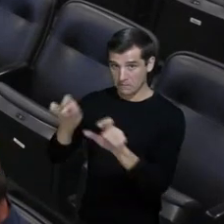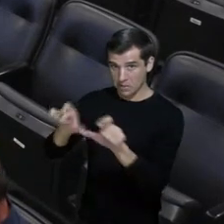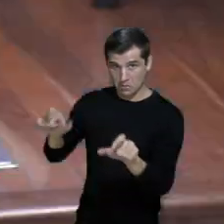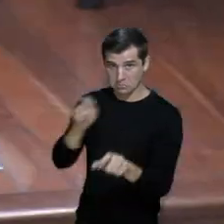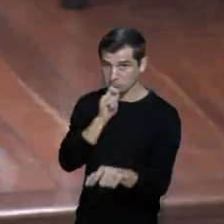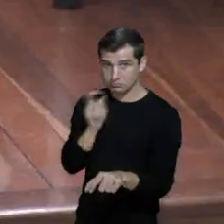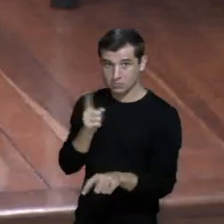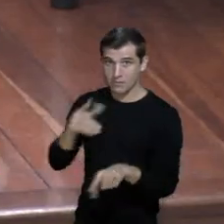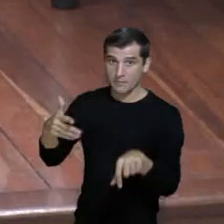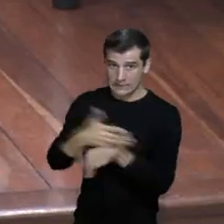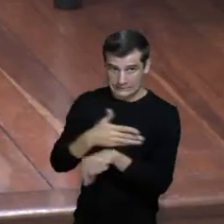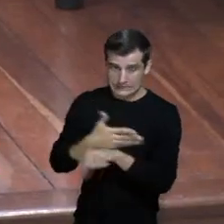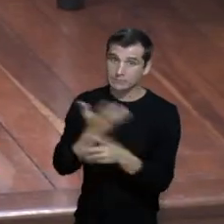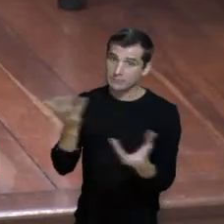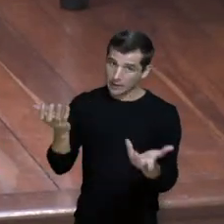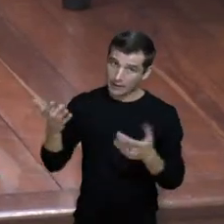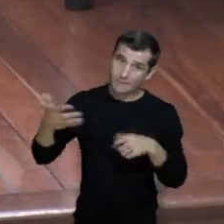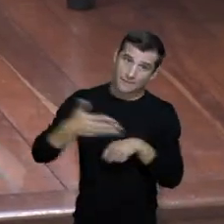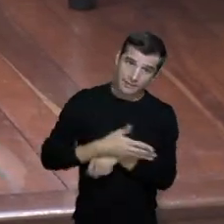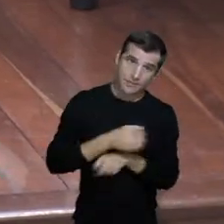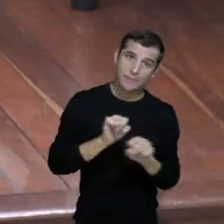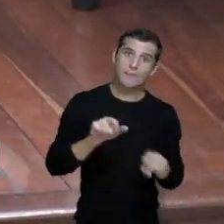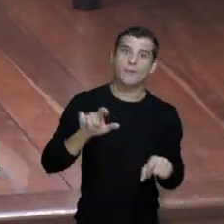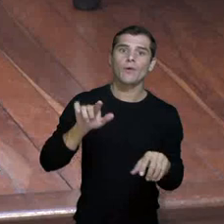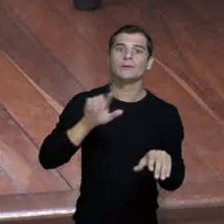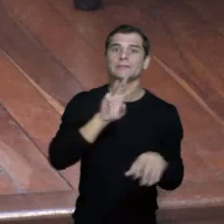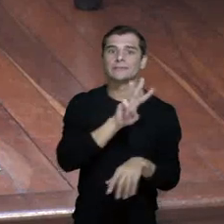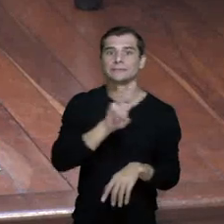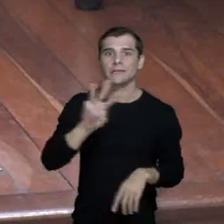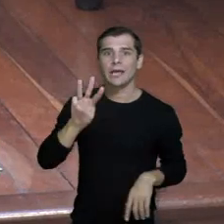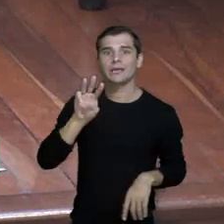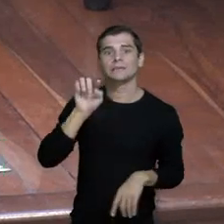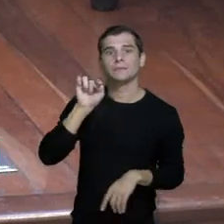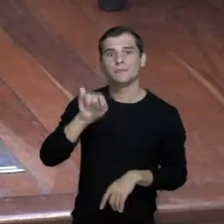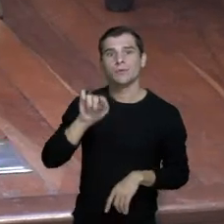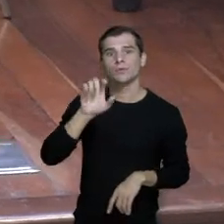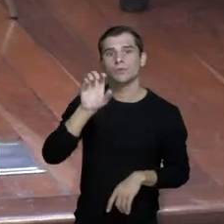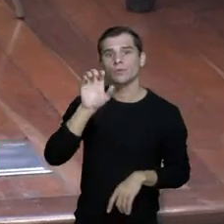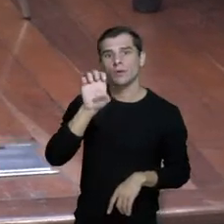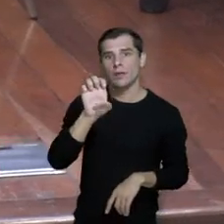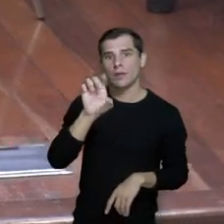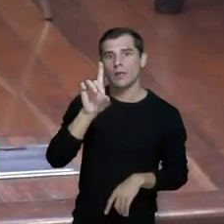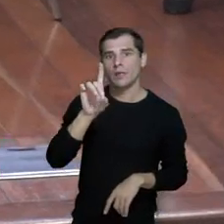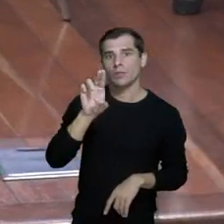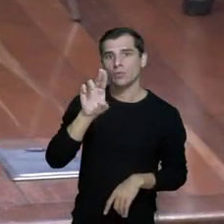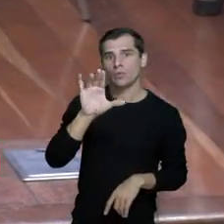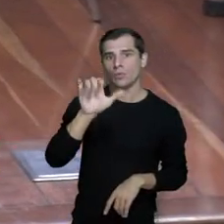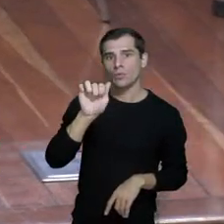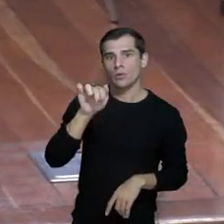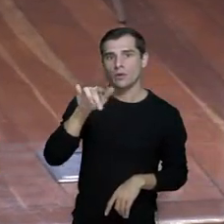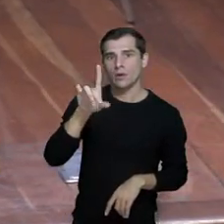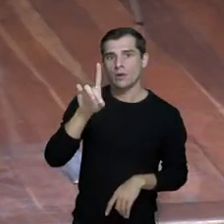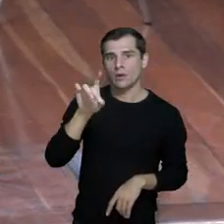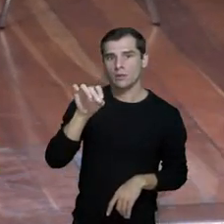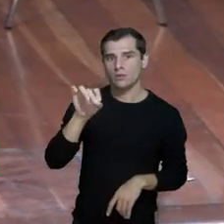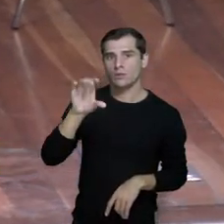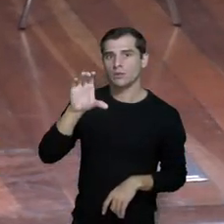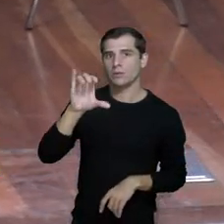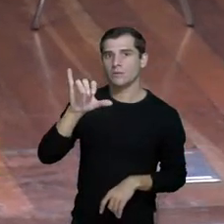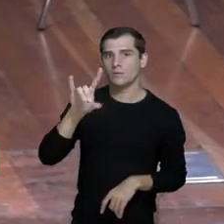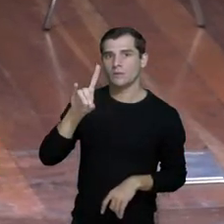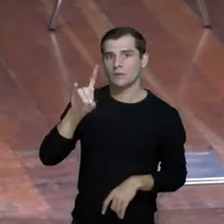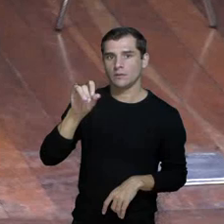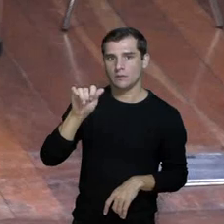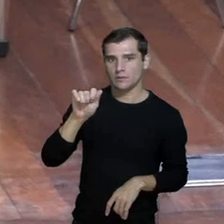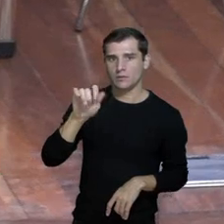e que queira aderir pode acessar através do nosso site educand cidadãos org.br lá vocês vão encontrar o caminho para